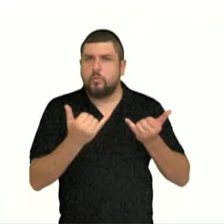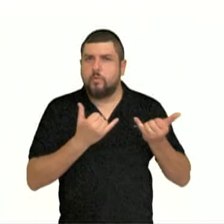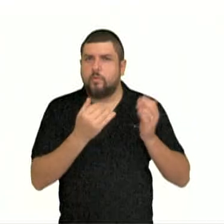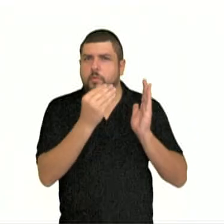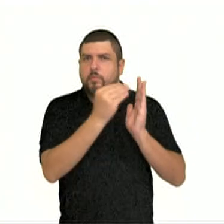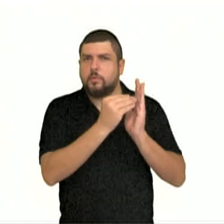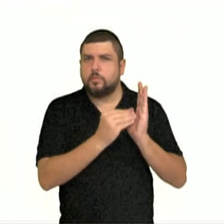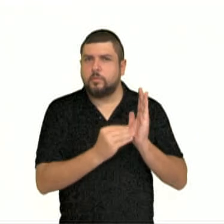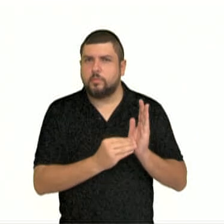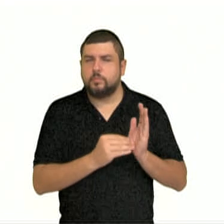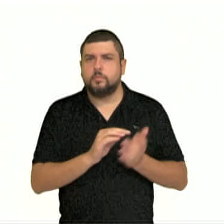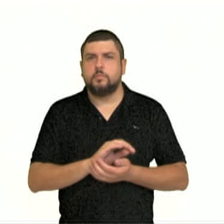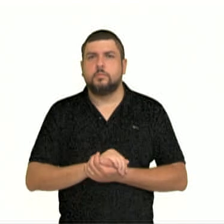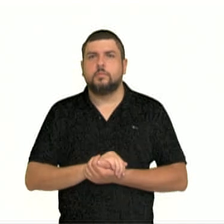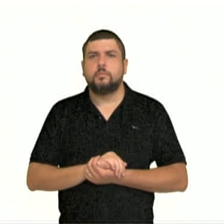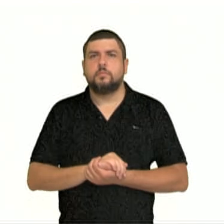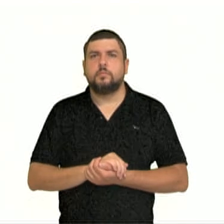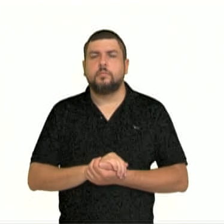Segundo passo,